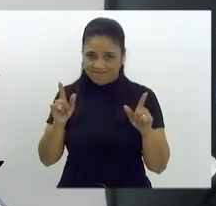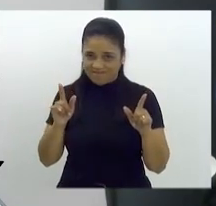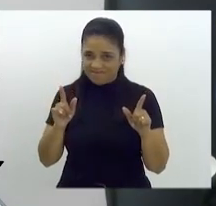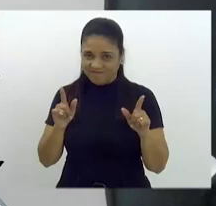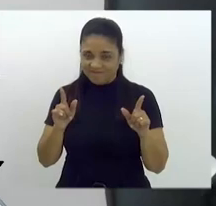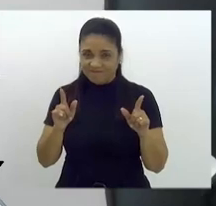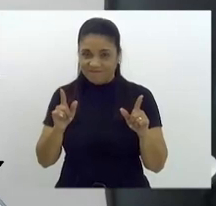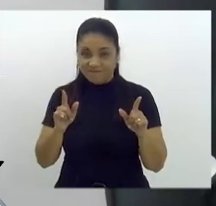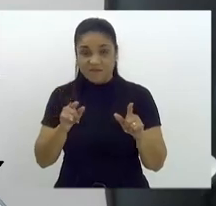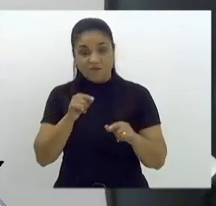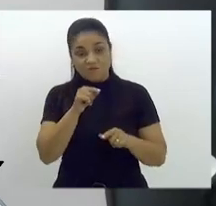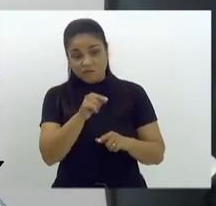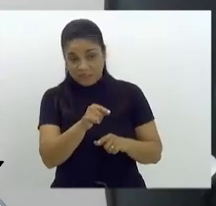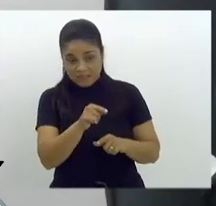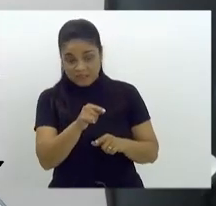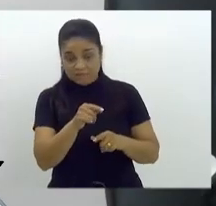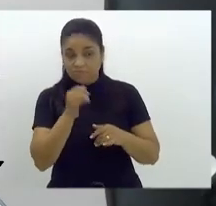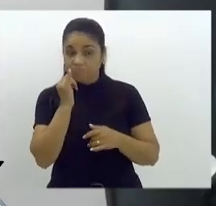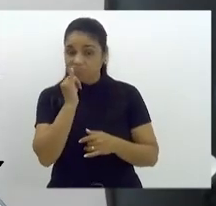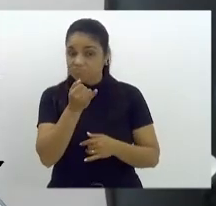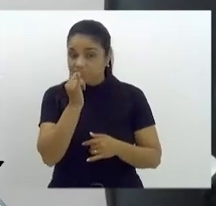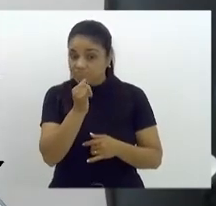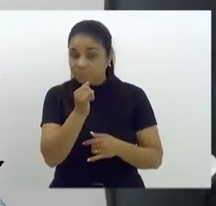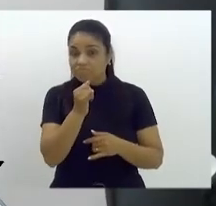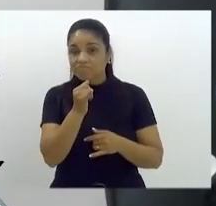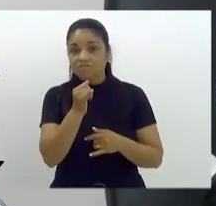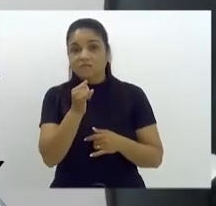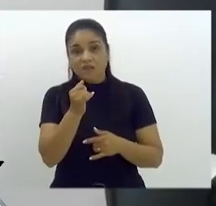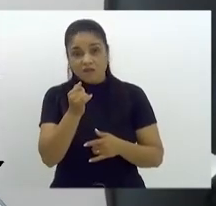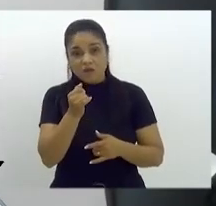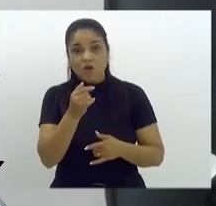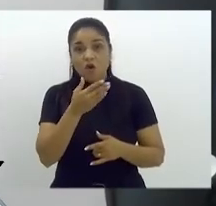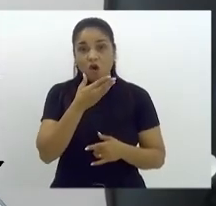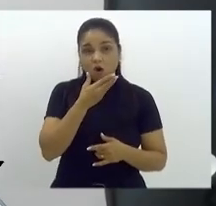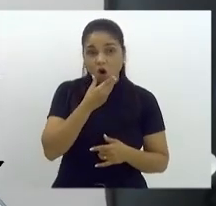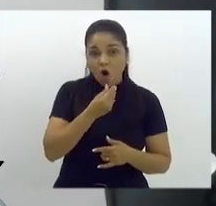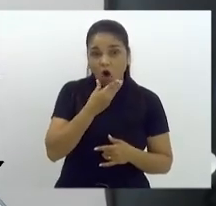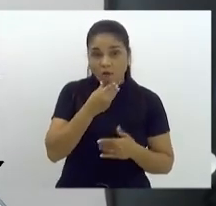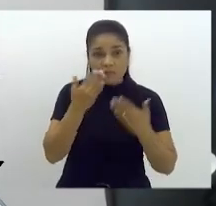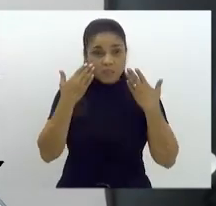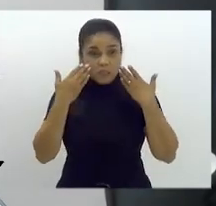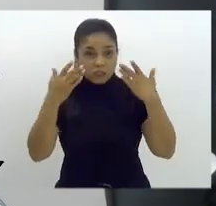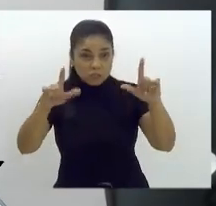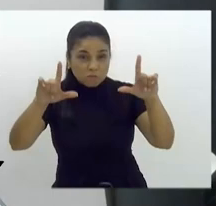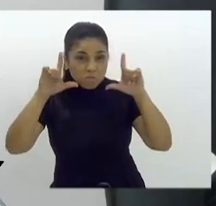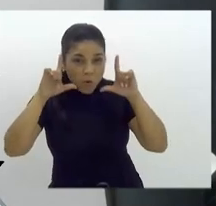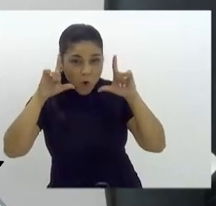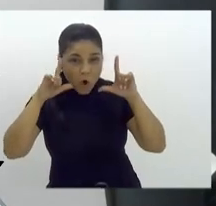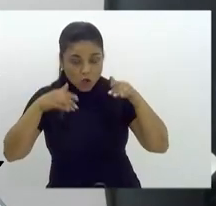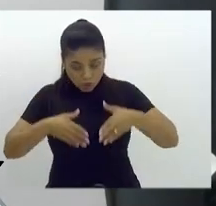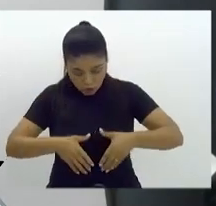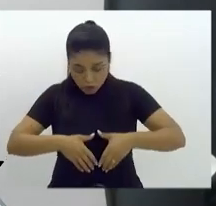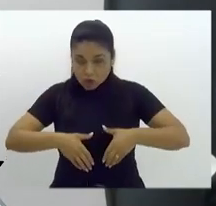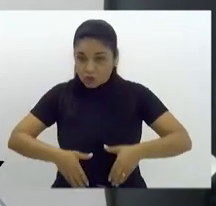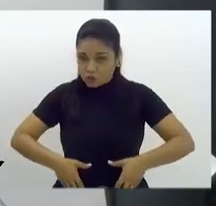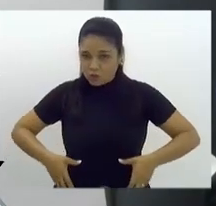vocês levantam que tem mas não tem é feio o homem se expor de sunga dançando